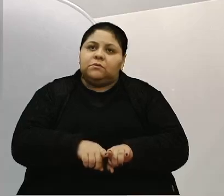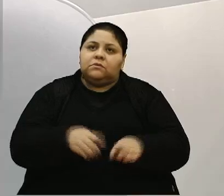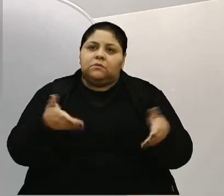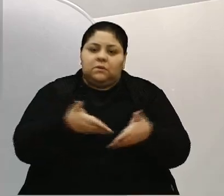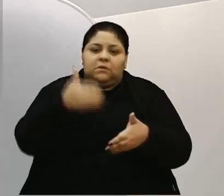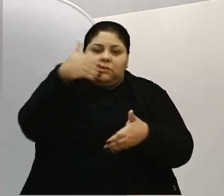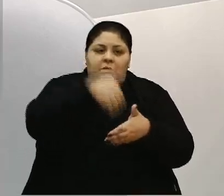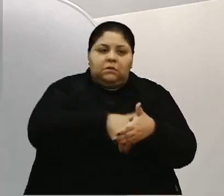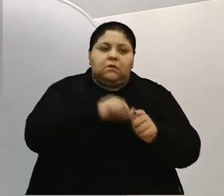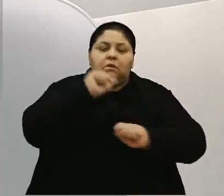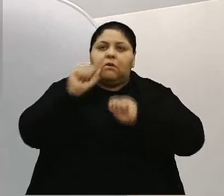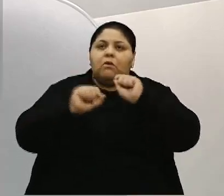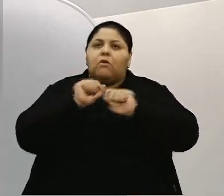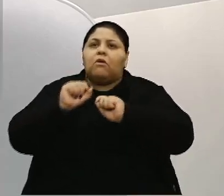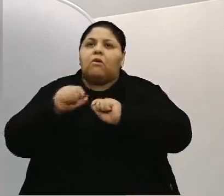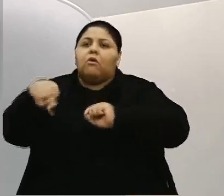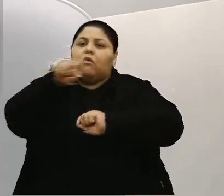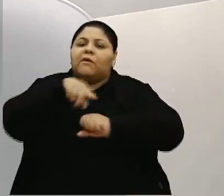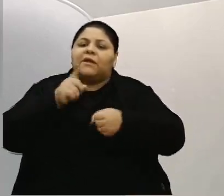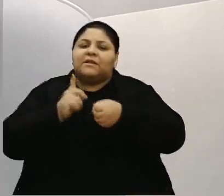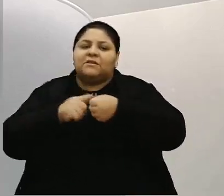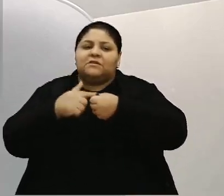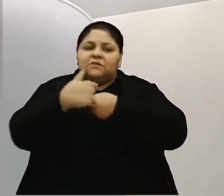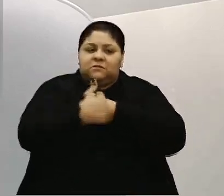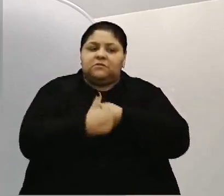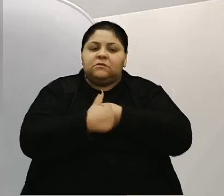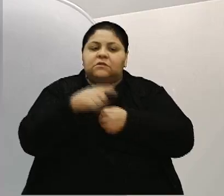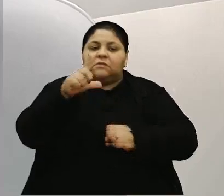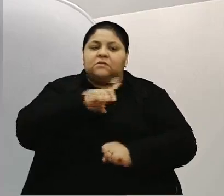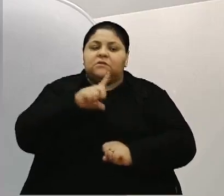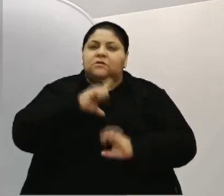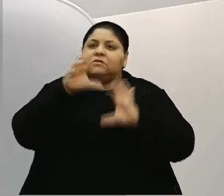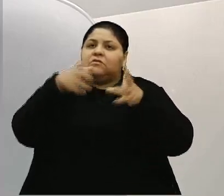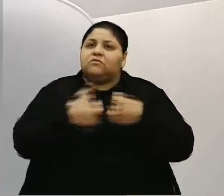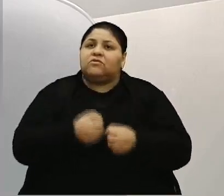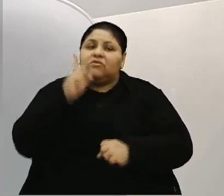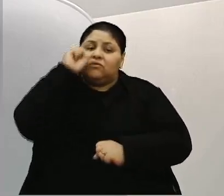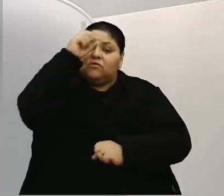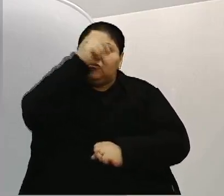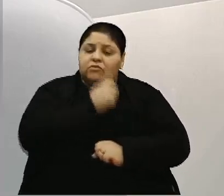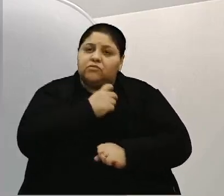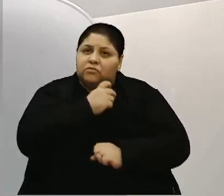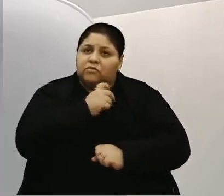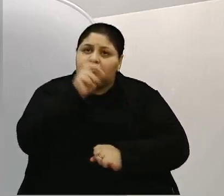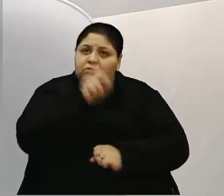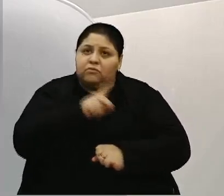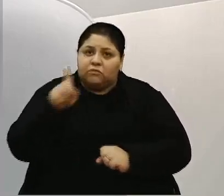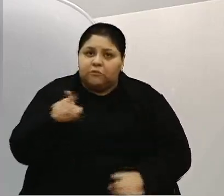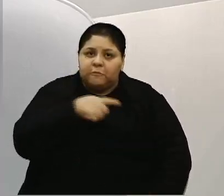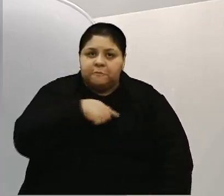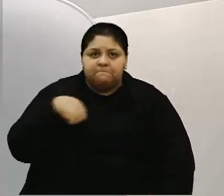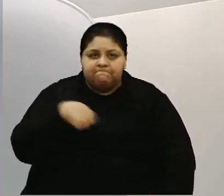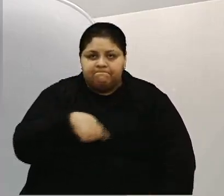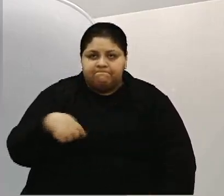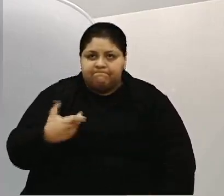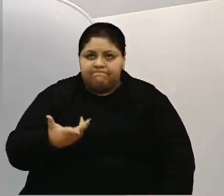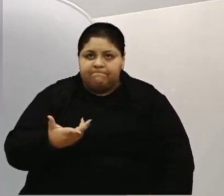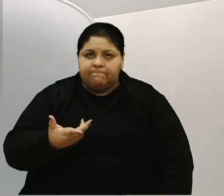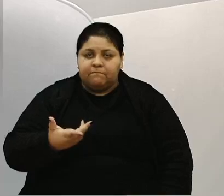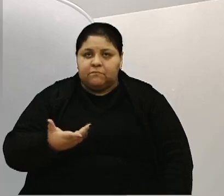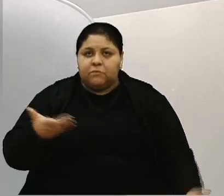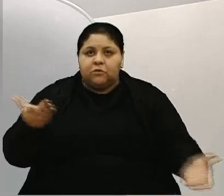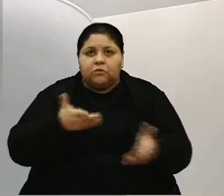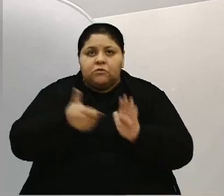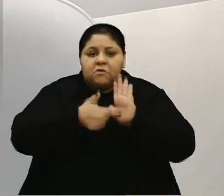dentro, o que seria da nossa cidade se temos todas essas dificuldades, professor, diante do cenário